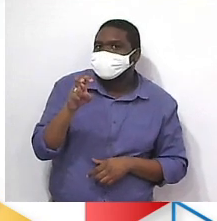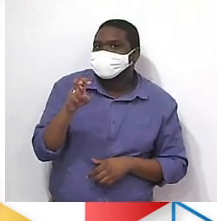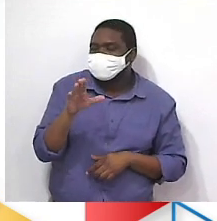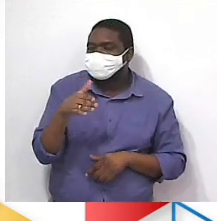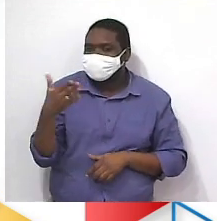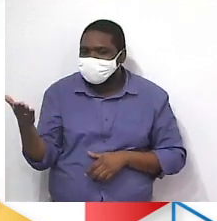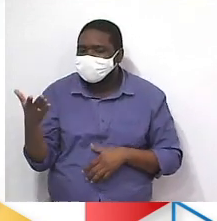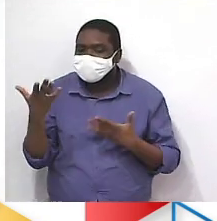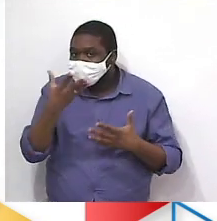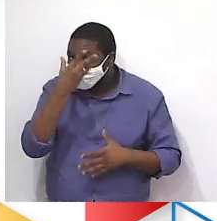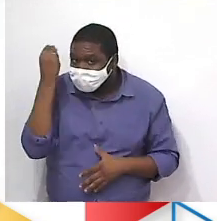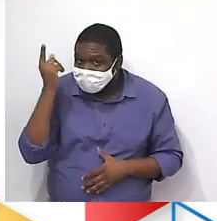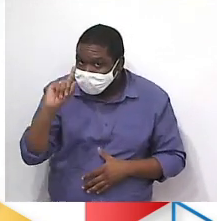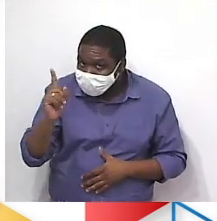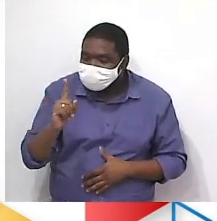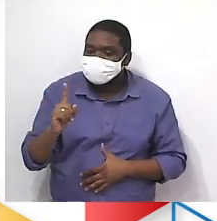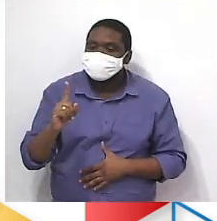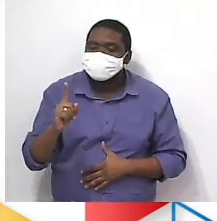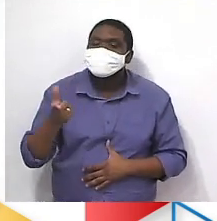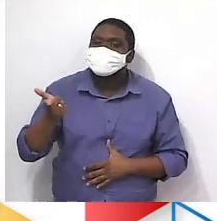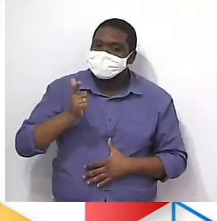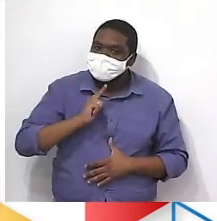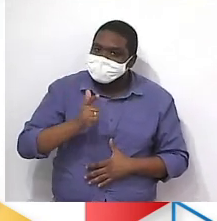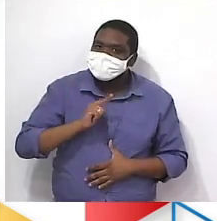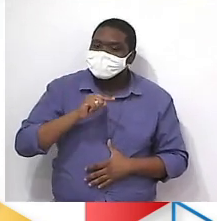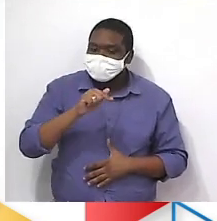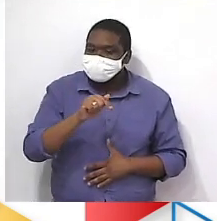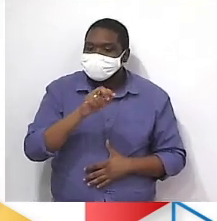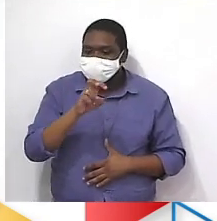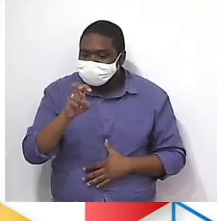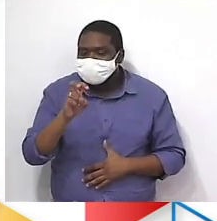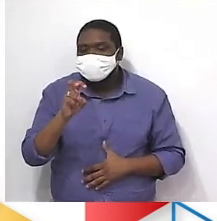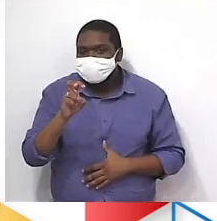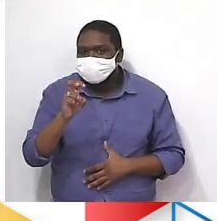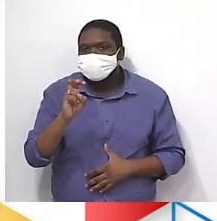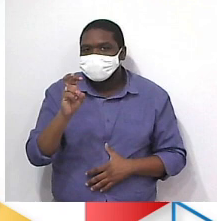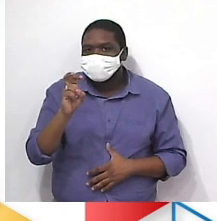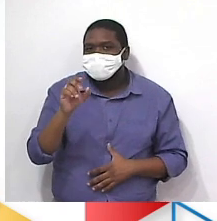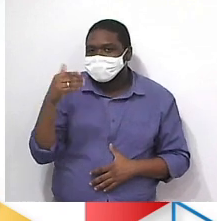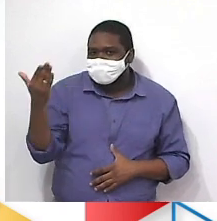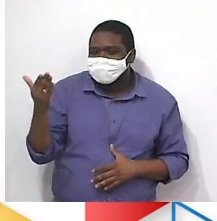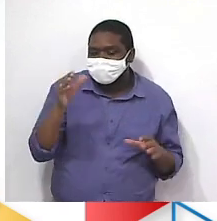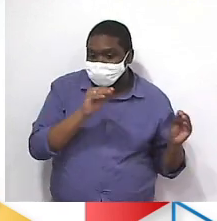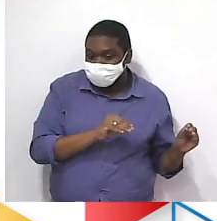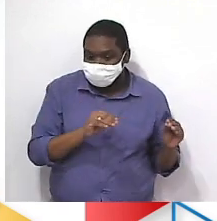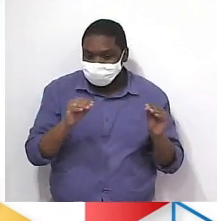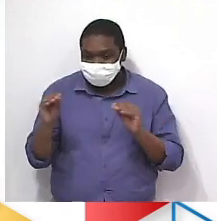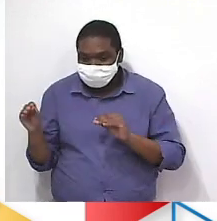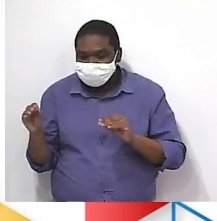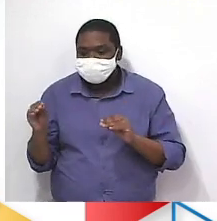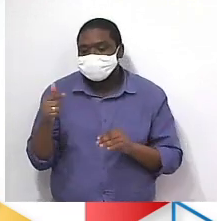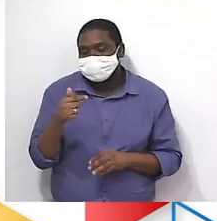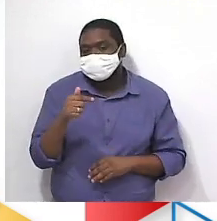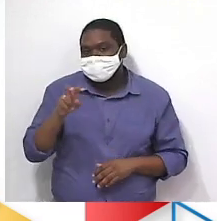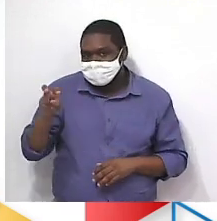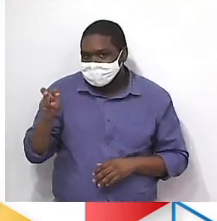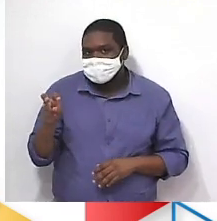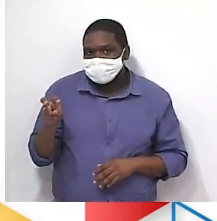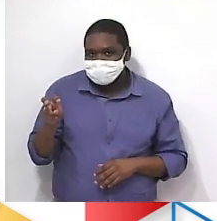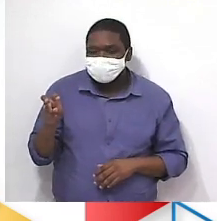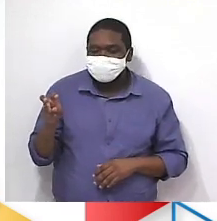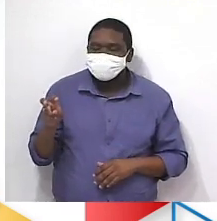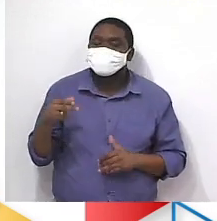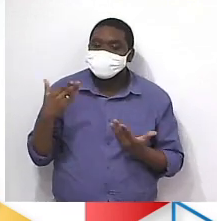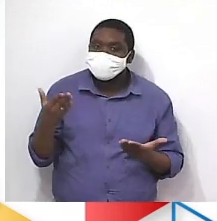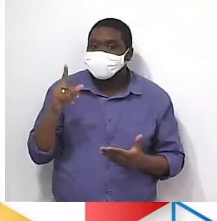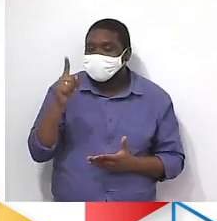Então, não esquece. Ao mandar o 75 para o outro lado, ao transferir esse 75 para o outro membro,